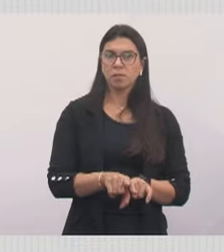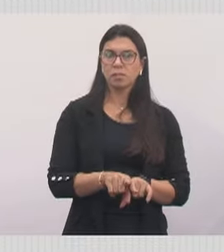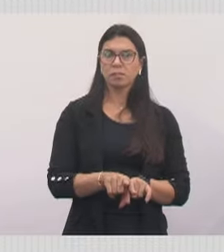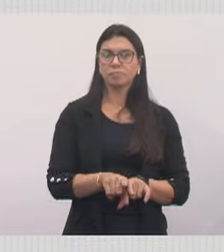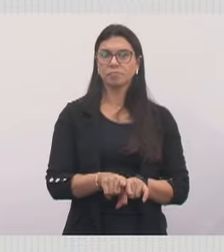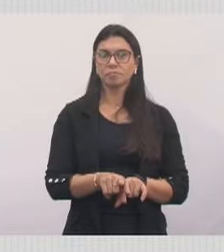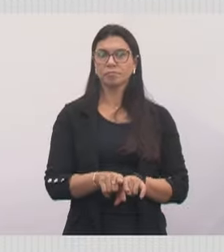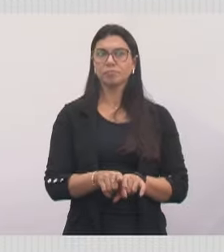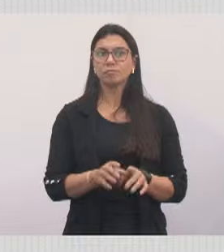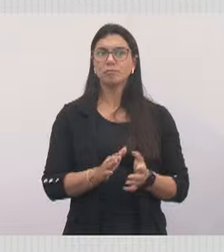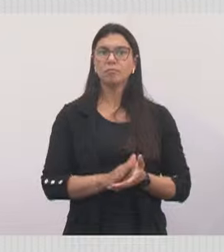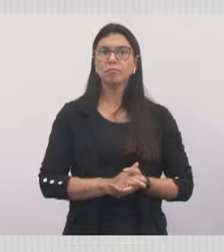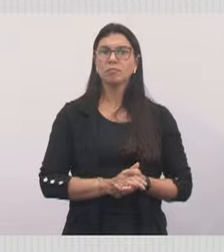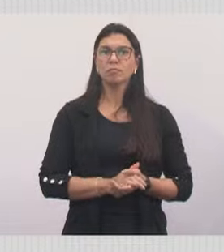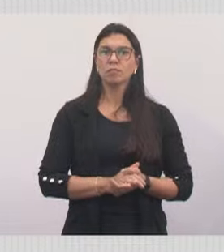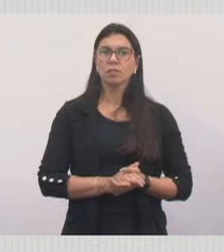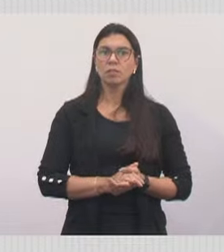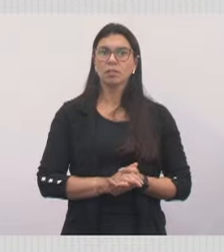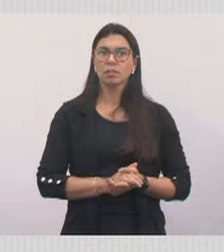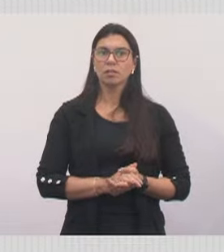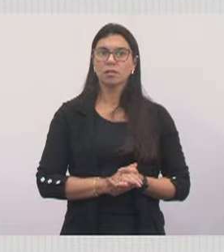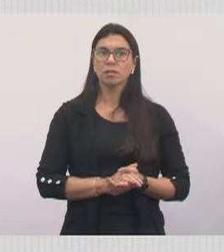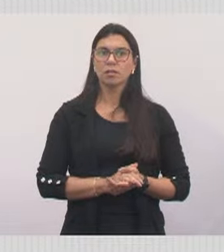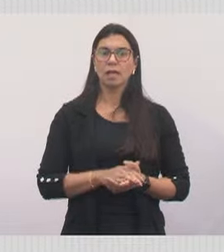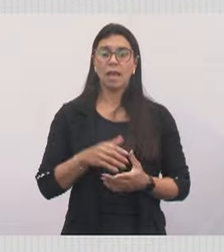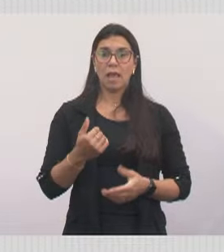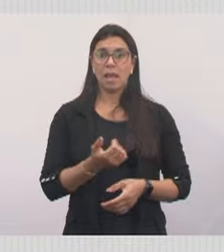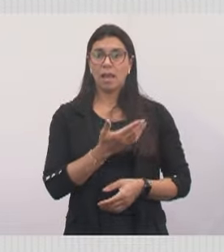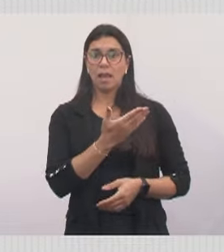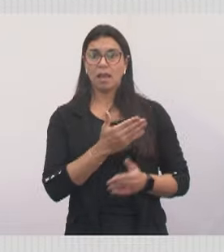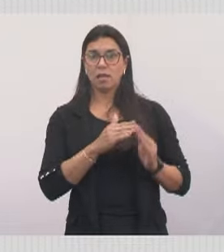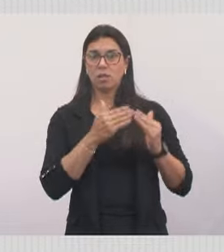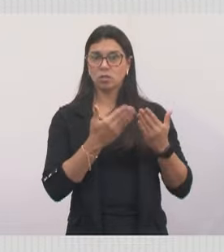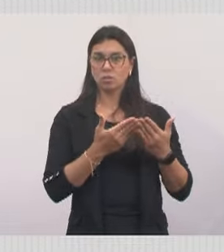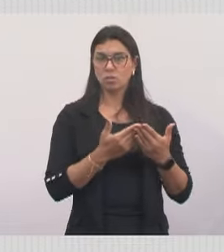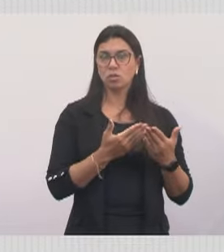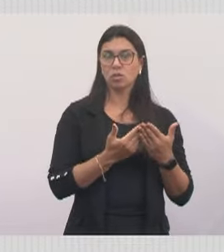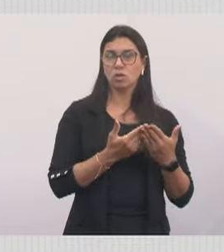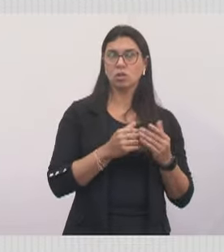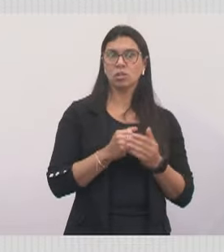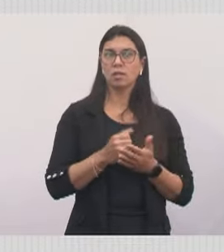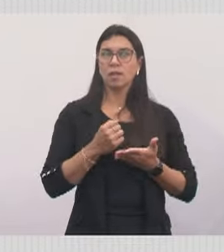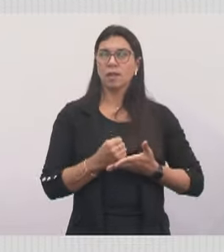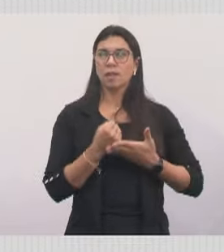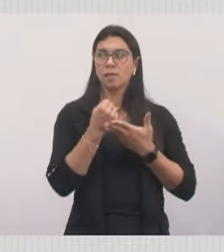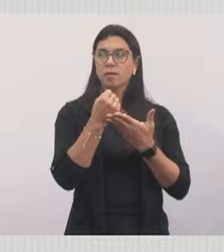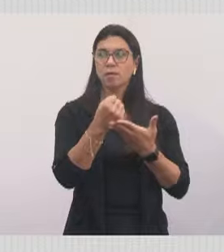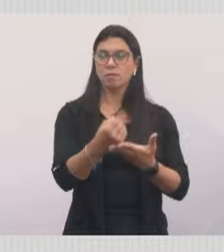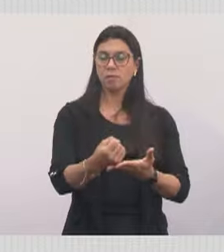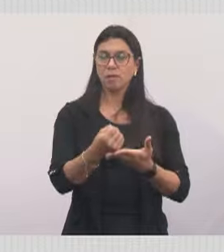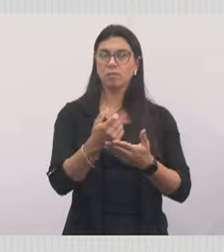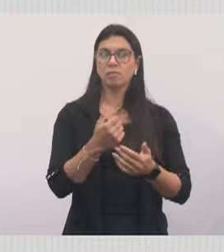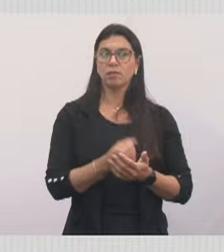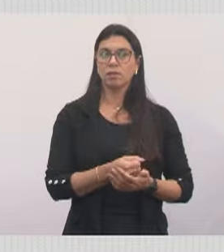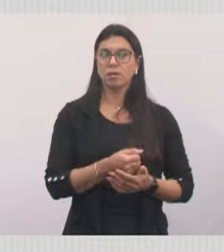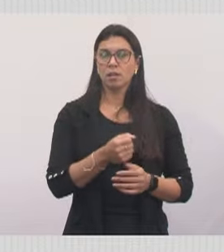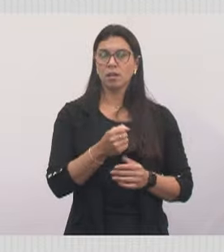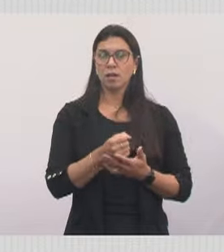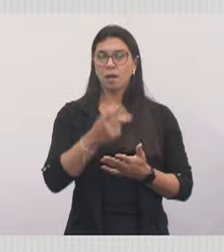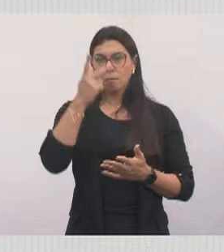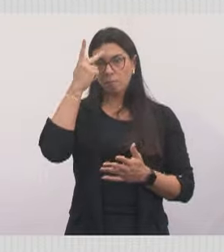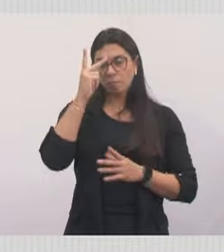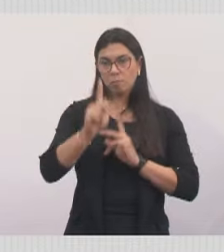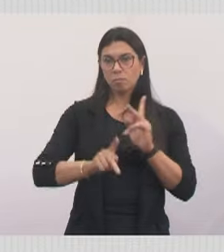Indústria, onde o SESI fornecia para a população de Jacareí as marmitas, né, e teve uma parceria